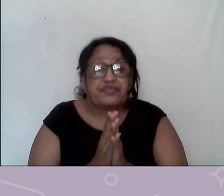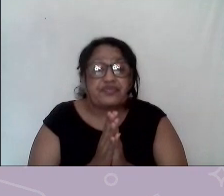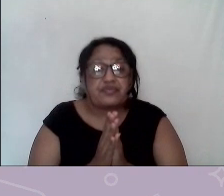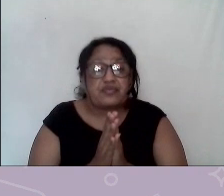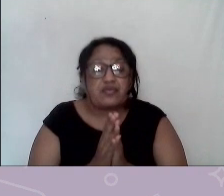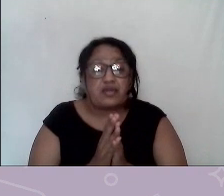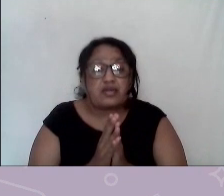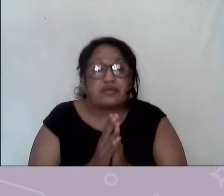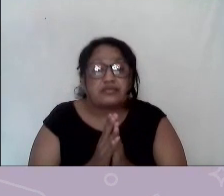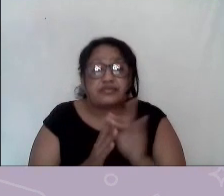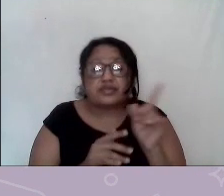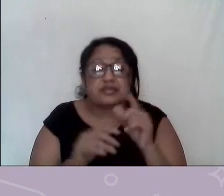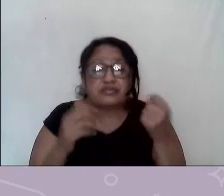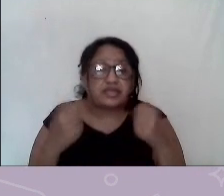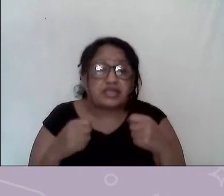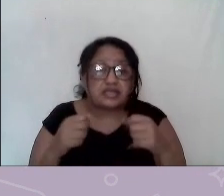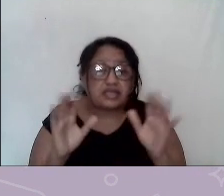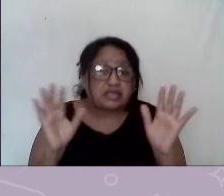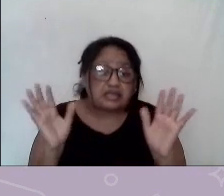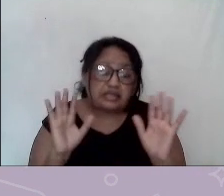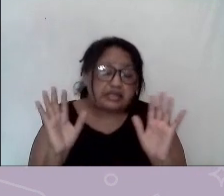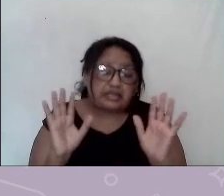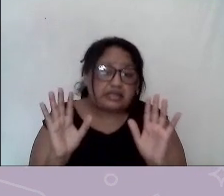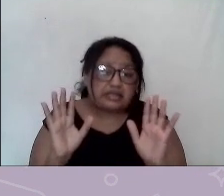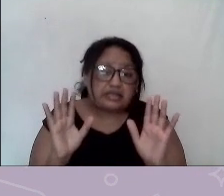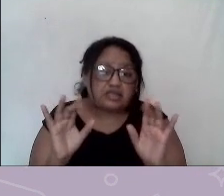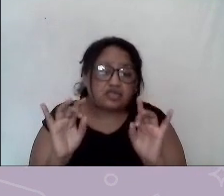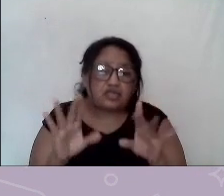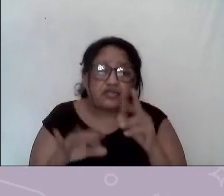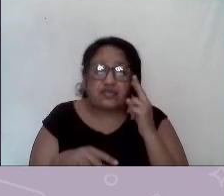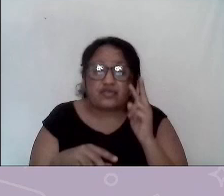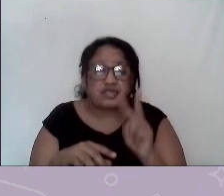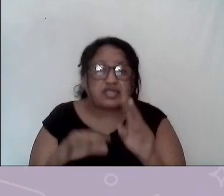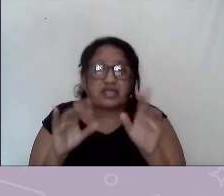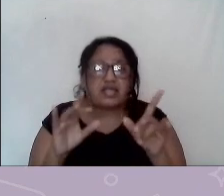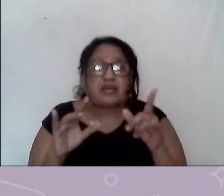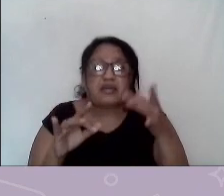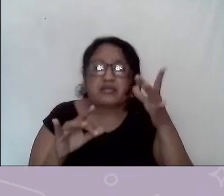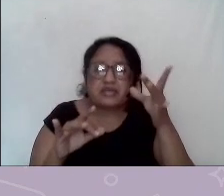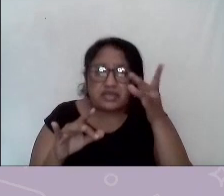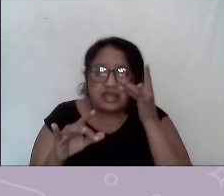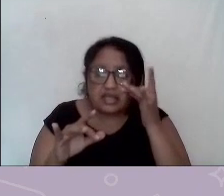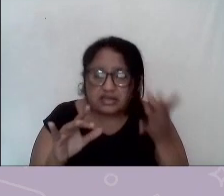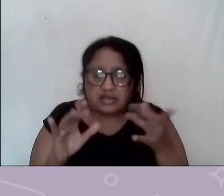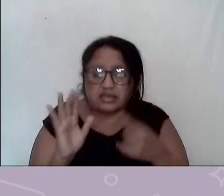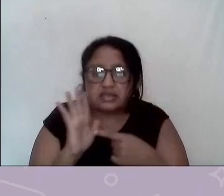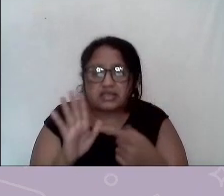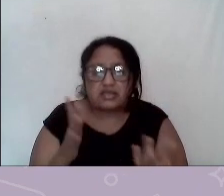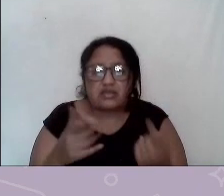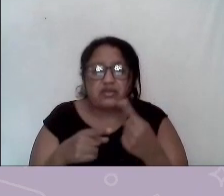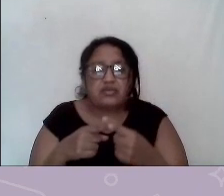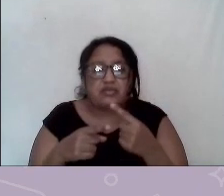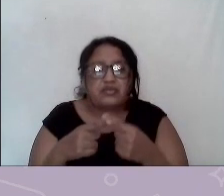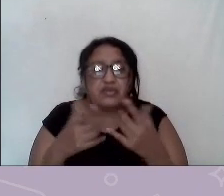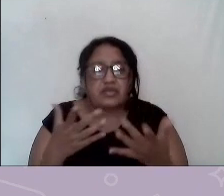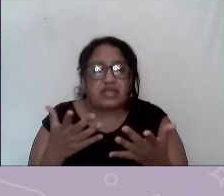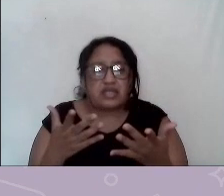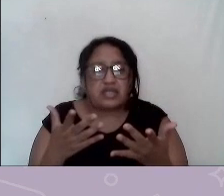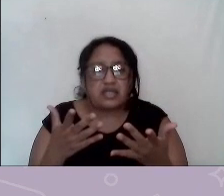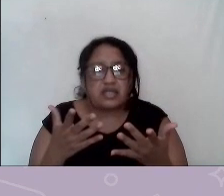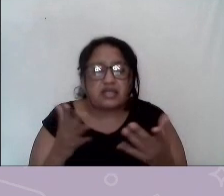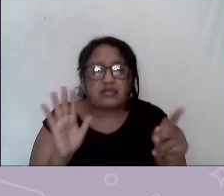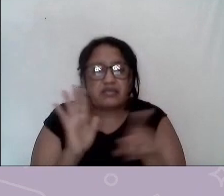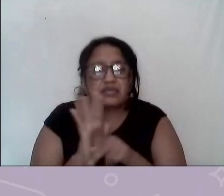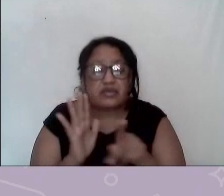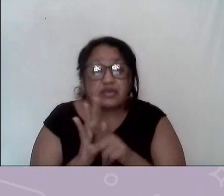não precisa nem só precisa você prestar um pouquinho mais de atenção porque a própria questão traz